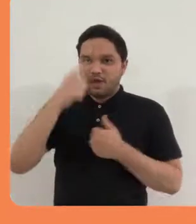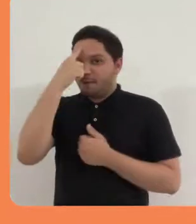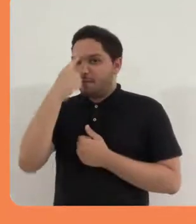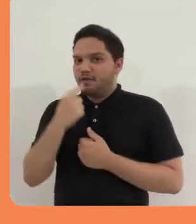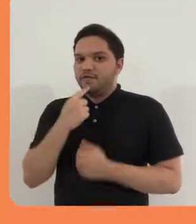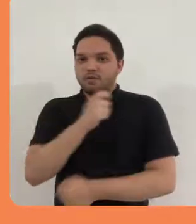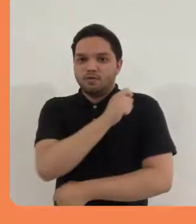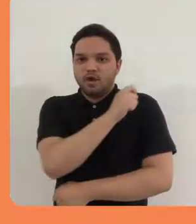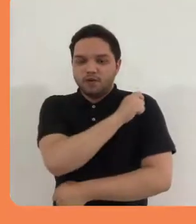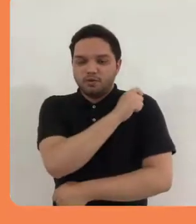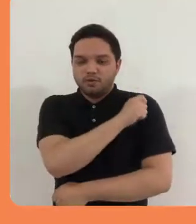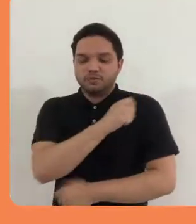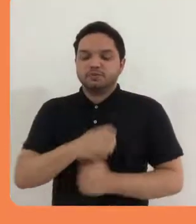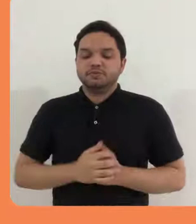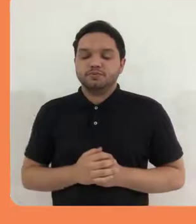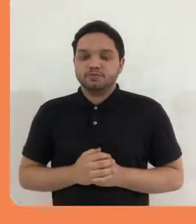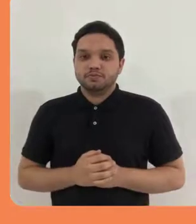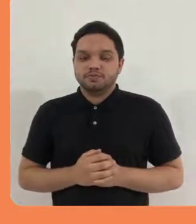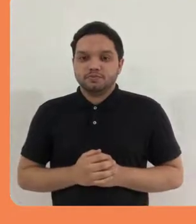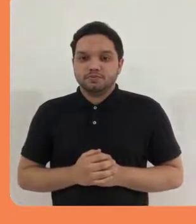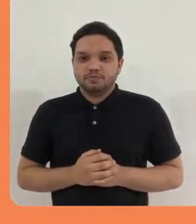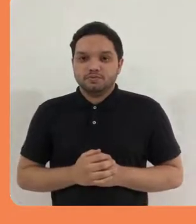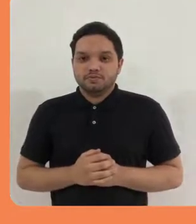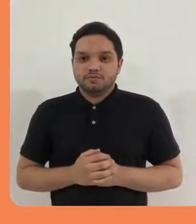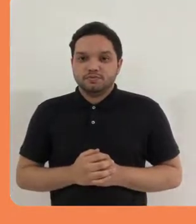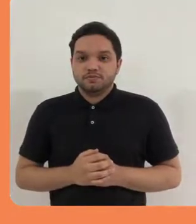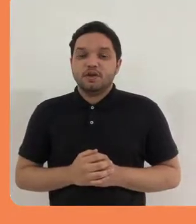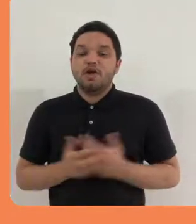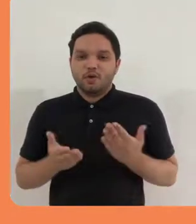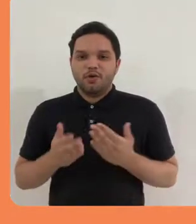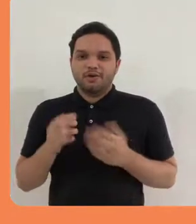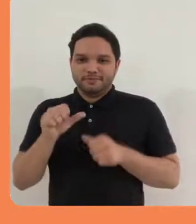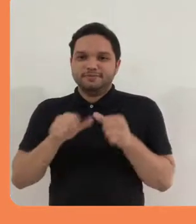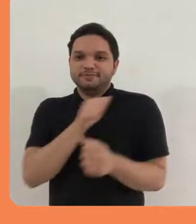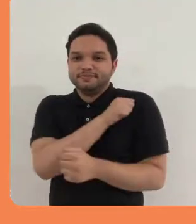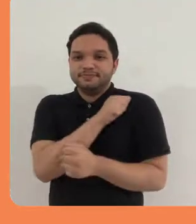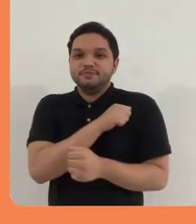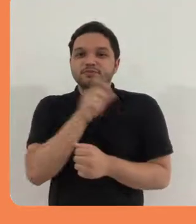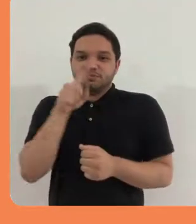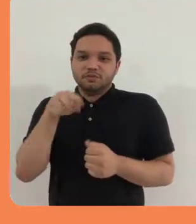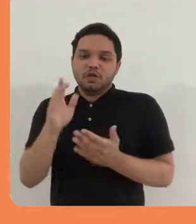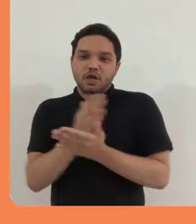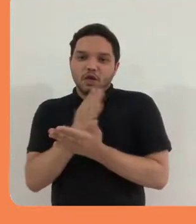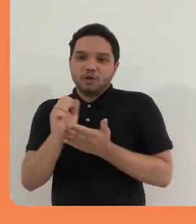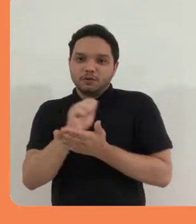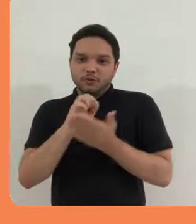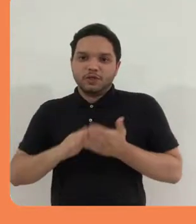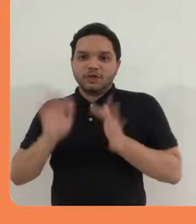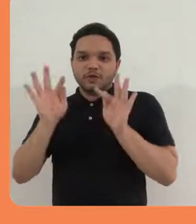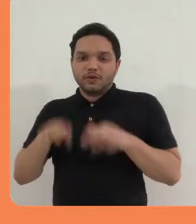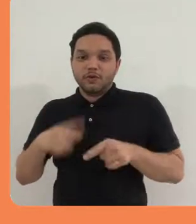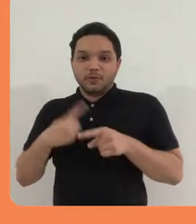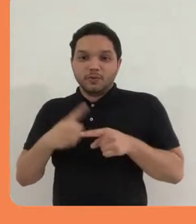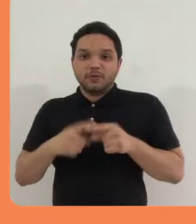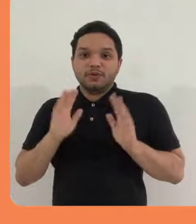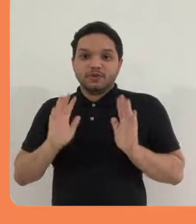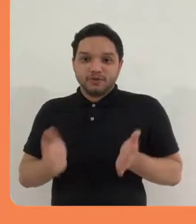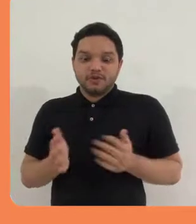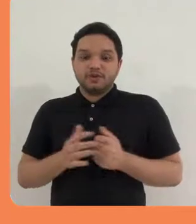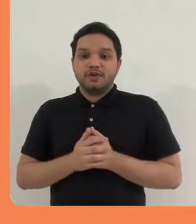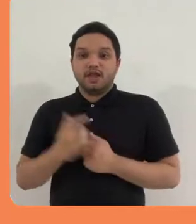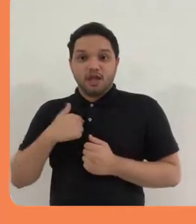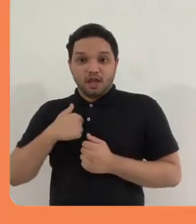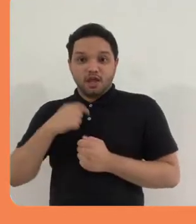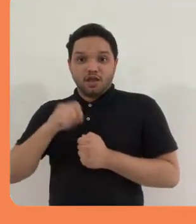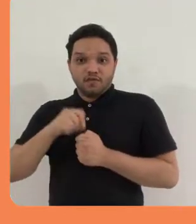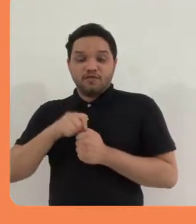aluno quantas atividades ele ainda precisa realizar para concluir. Por enquanto está marcando